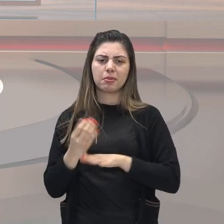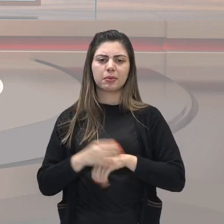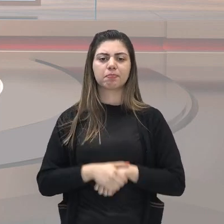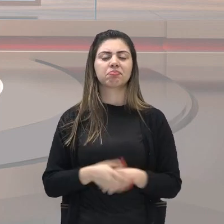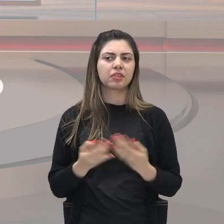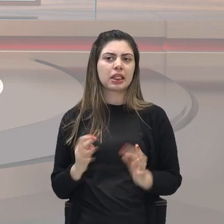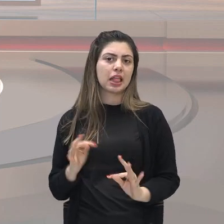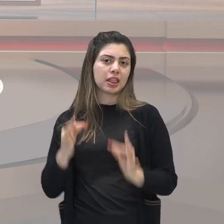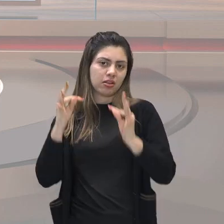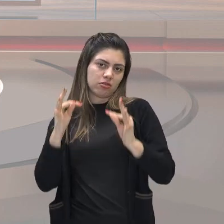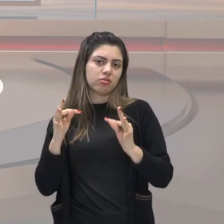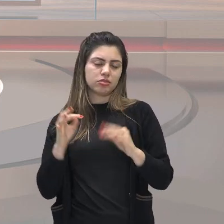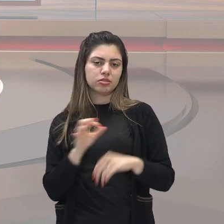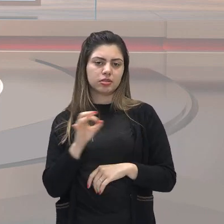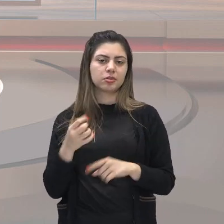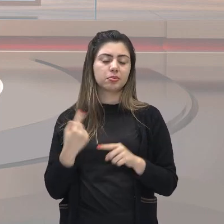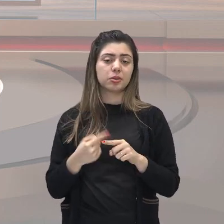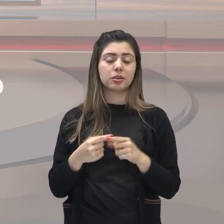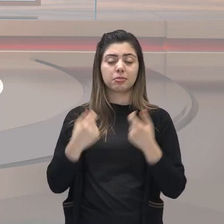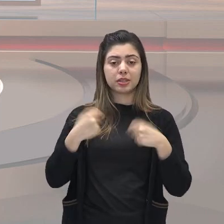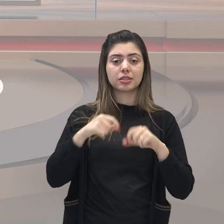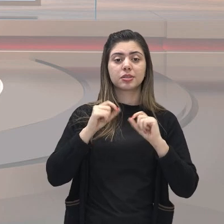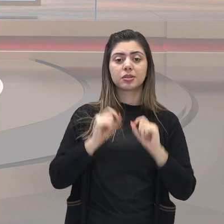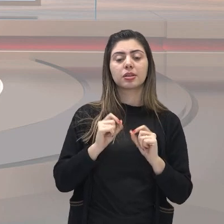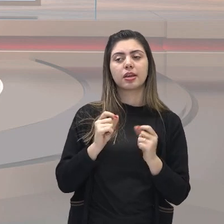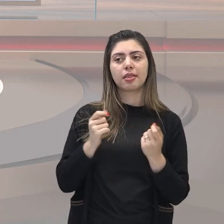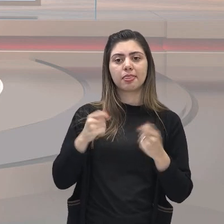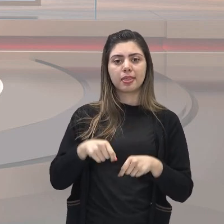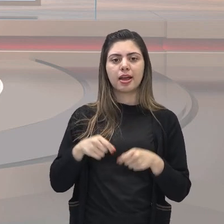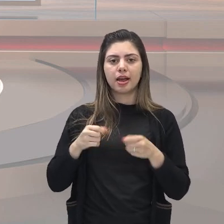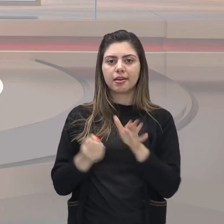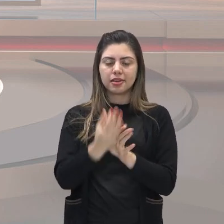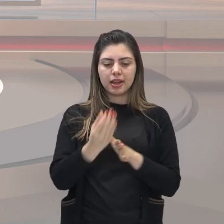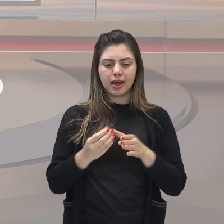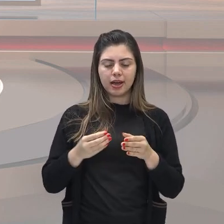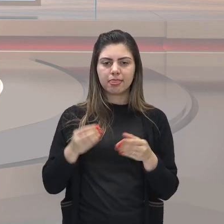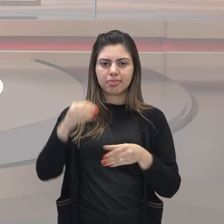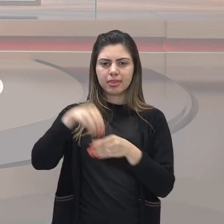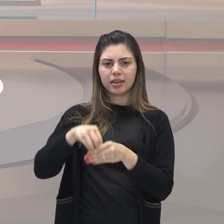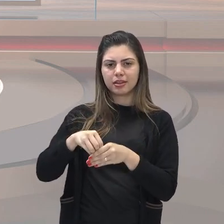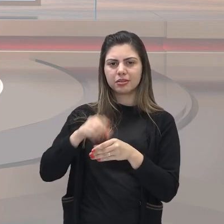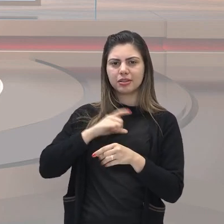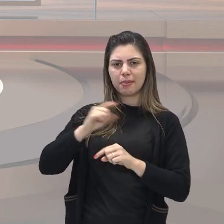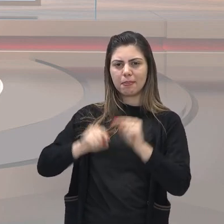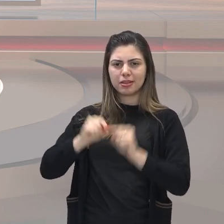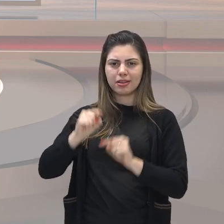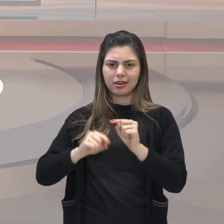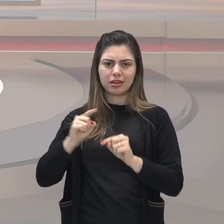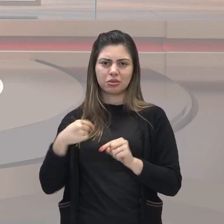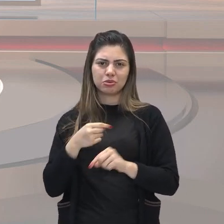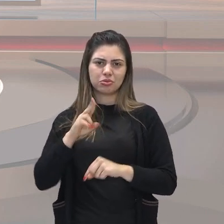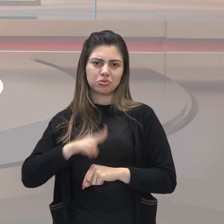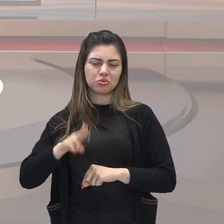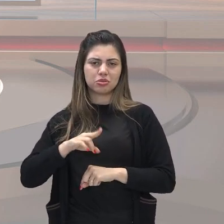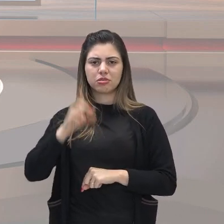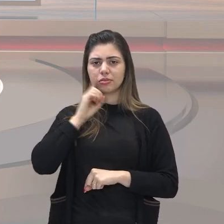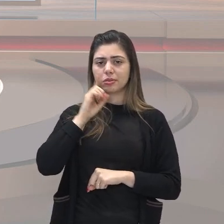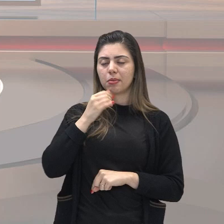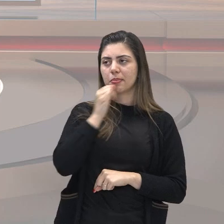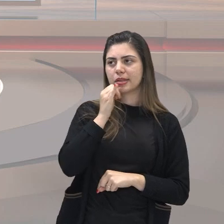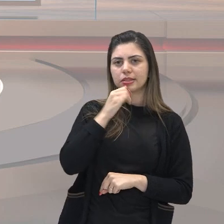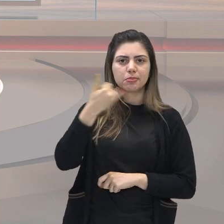só por conta da necessidade de se fabricar placas para aparelhos que usamos no nosso dia a dia, como